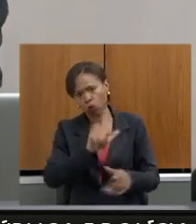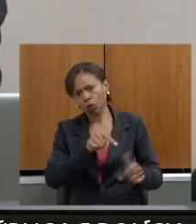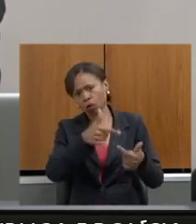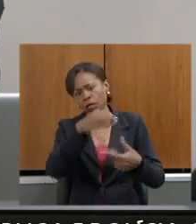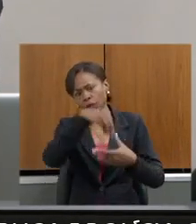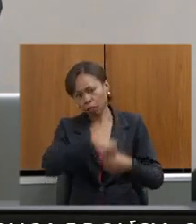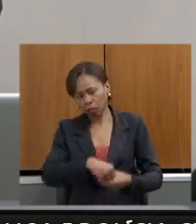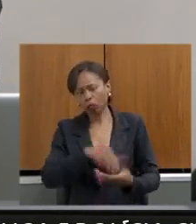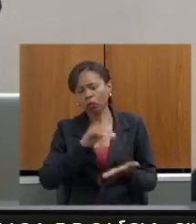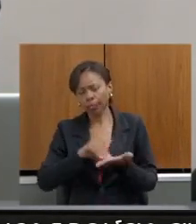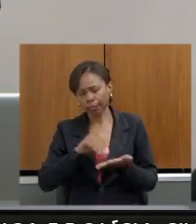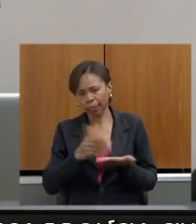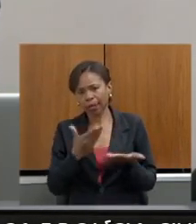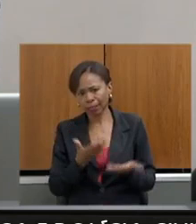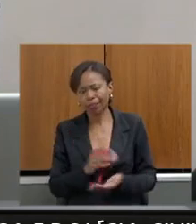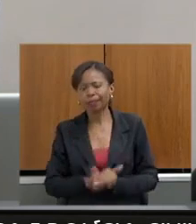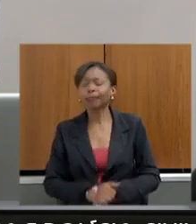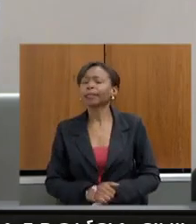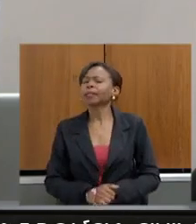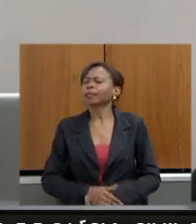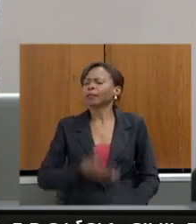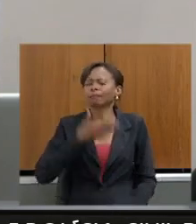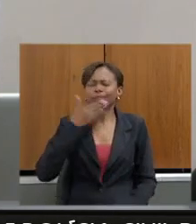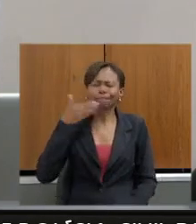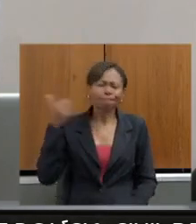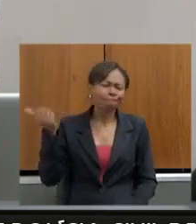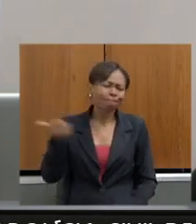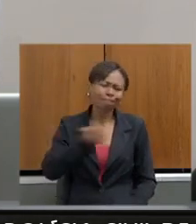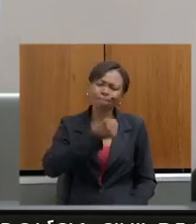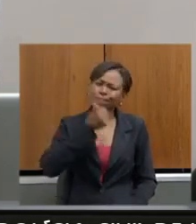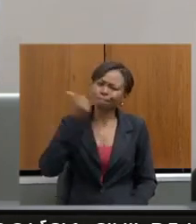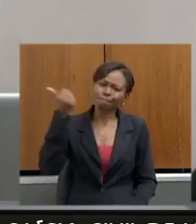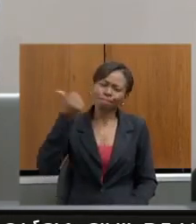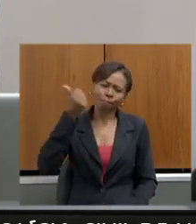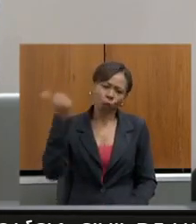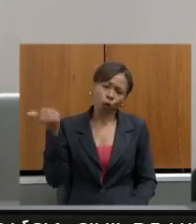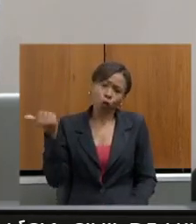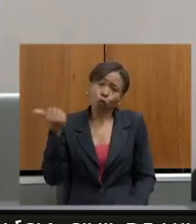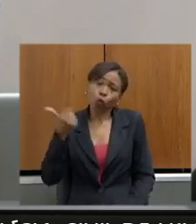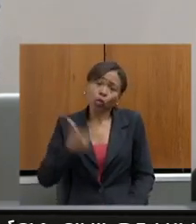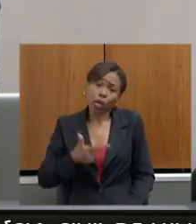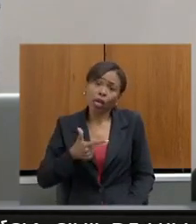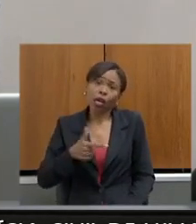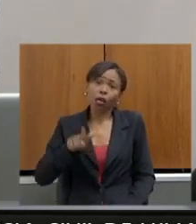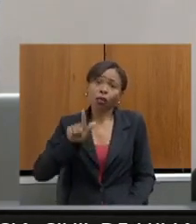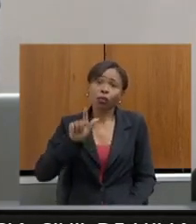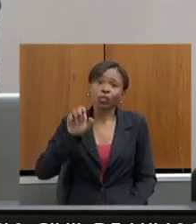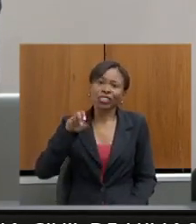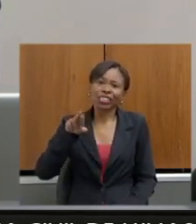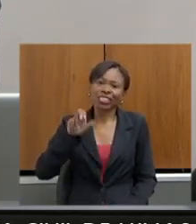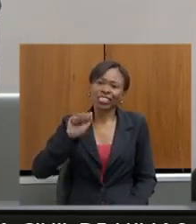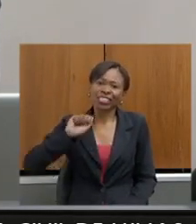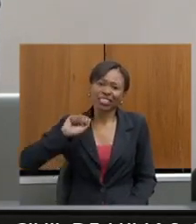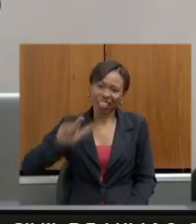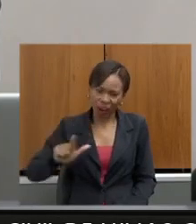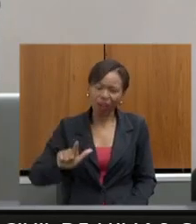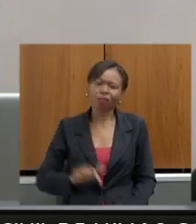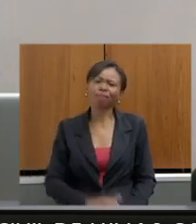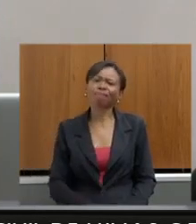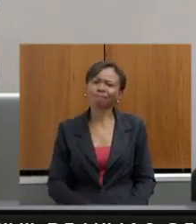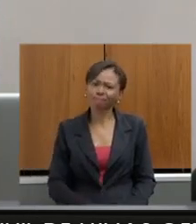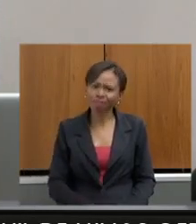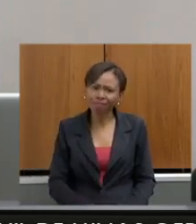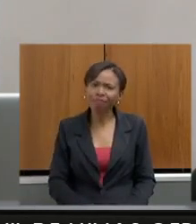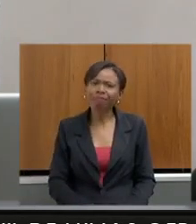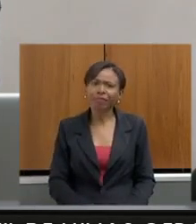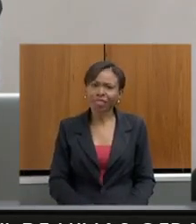né só infinitas vezes melhor do que a frente o general viu muito sem